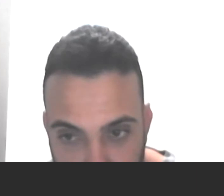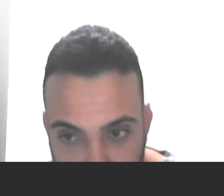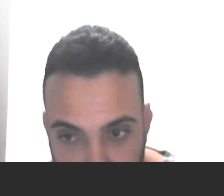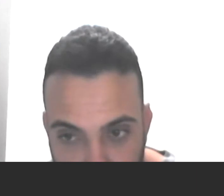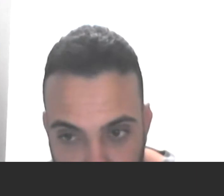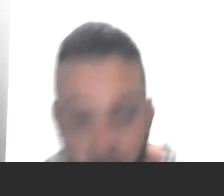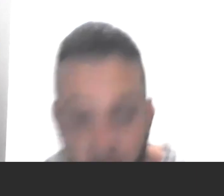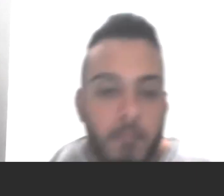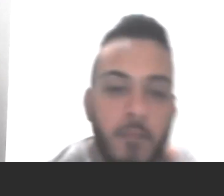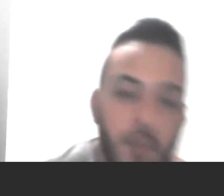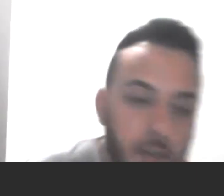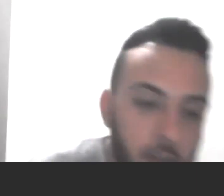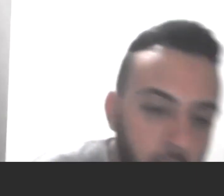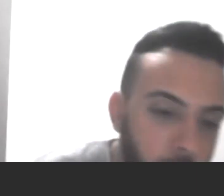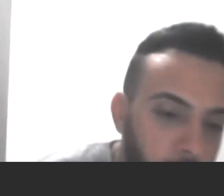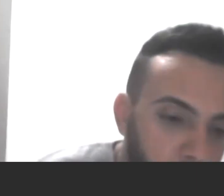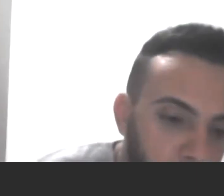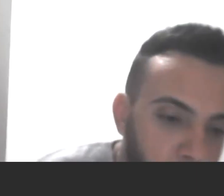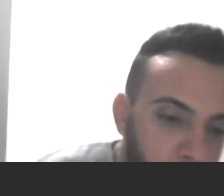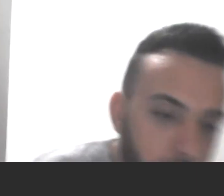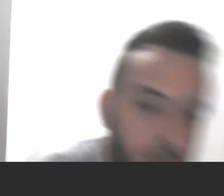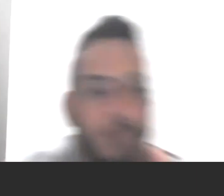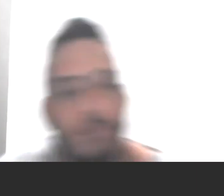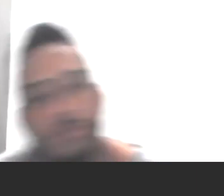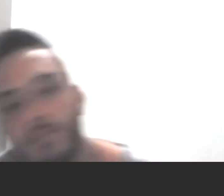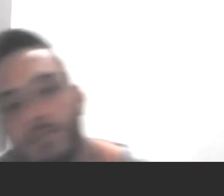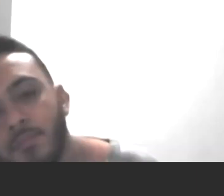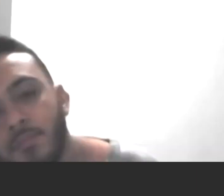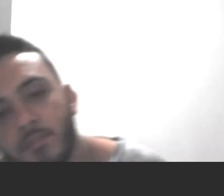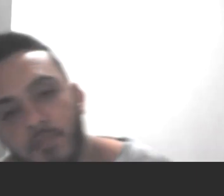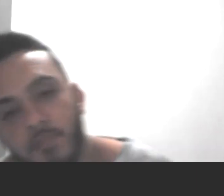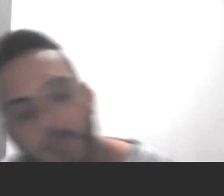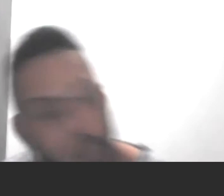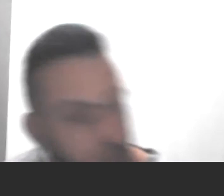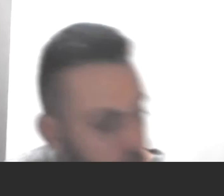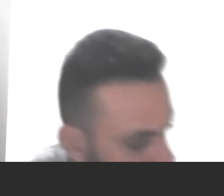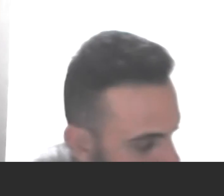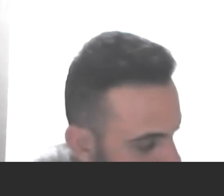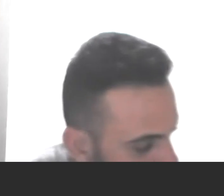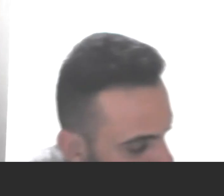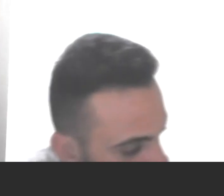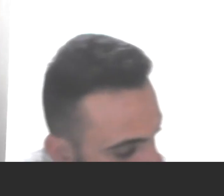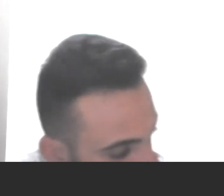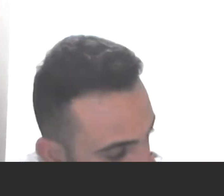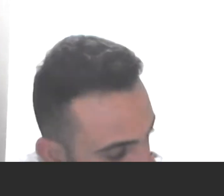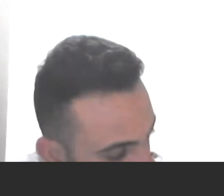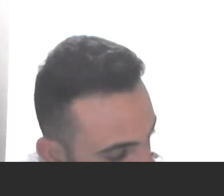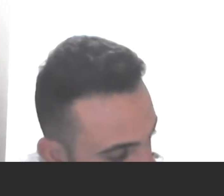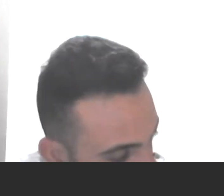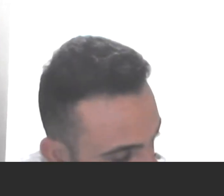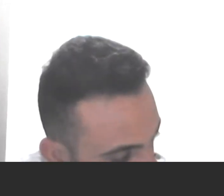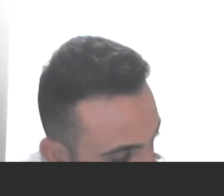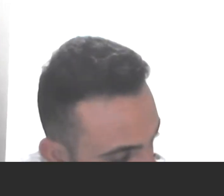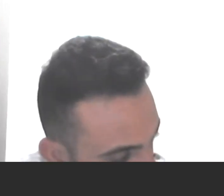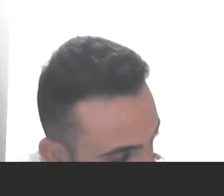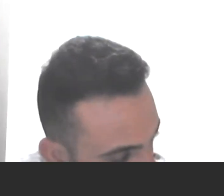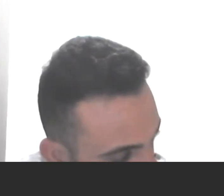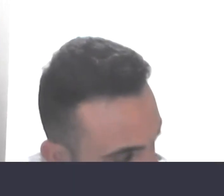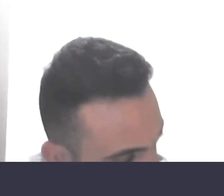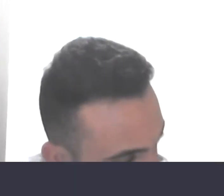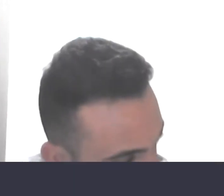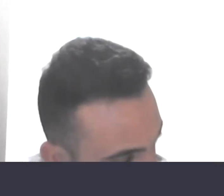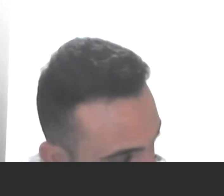um dos produtos que vende mais pela eficiência que ele vai causar na eficiência do produto. Porque às vezes tem